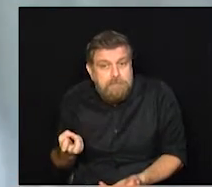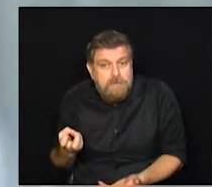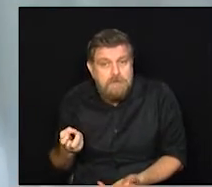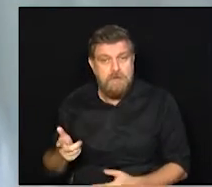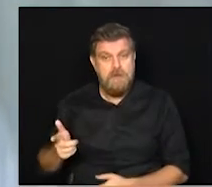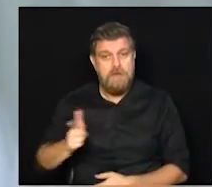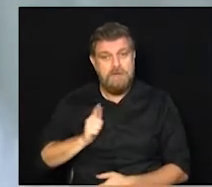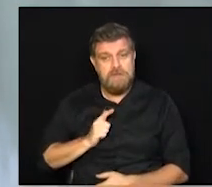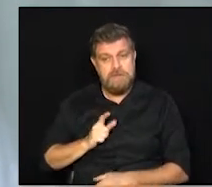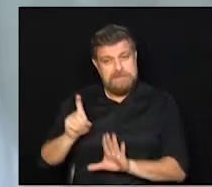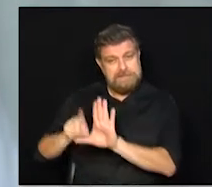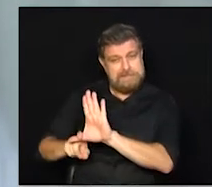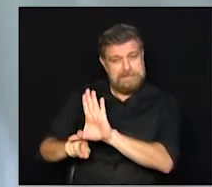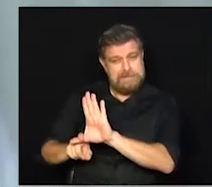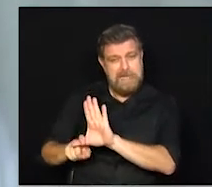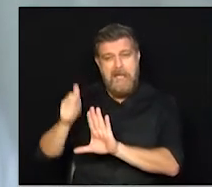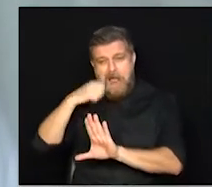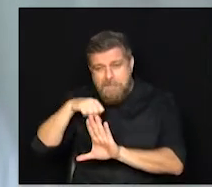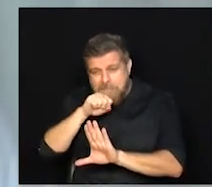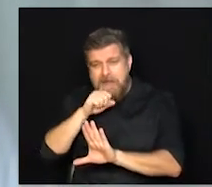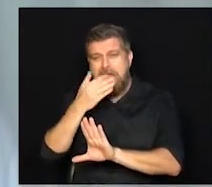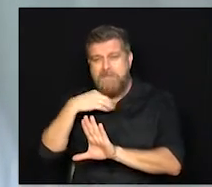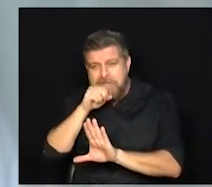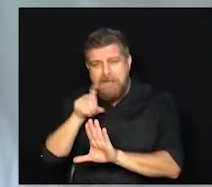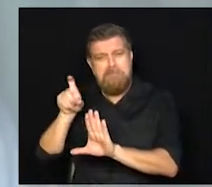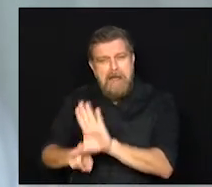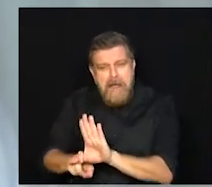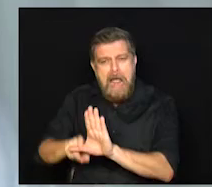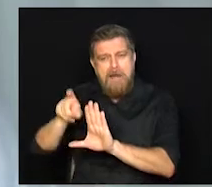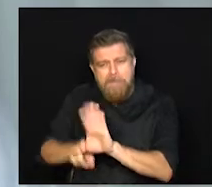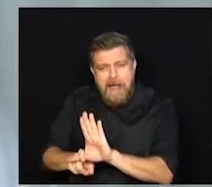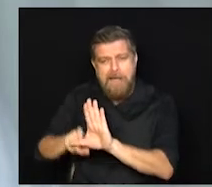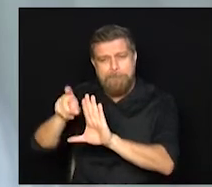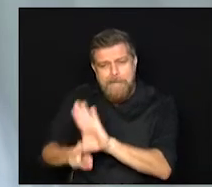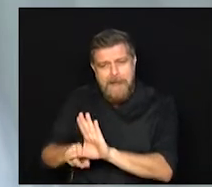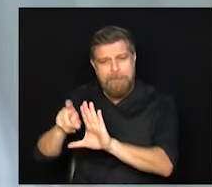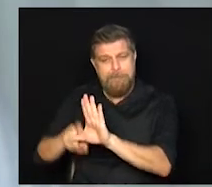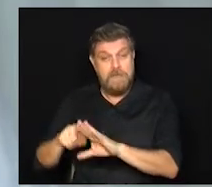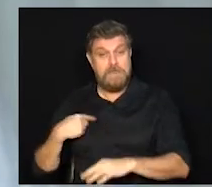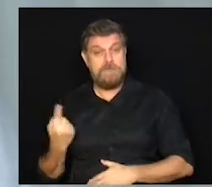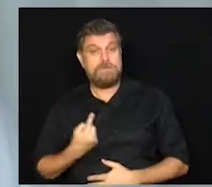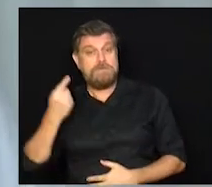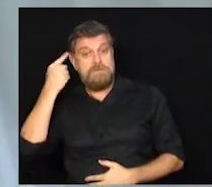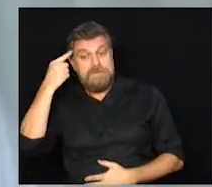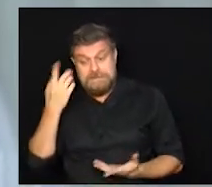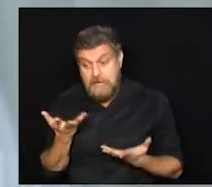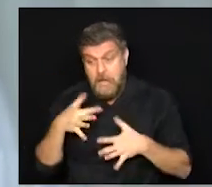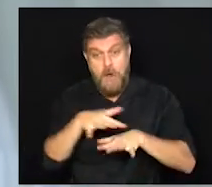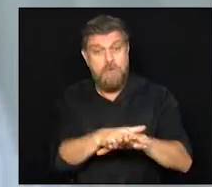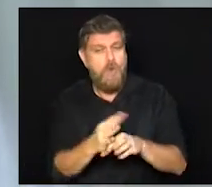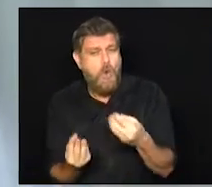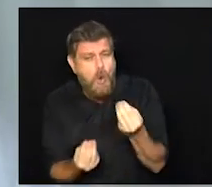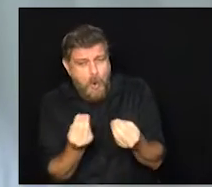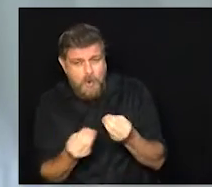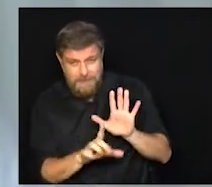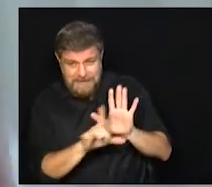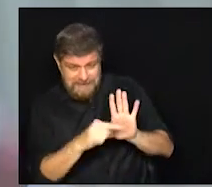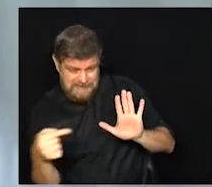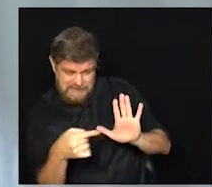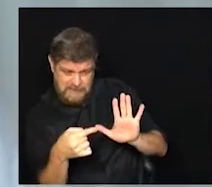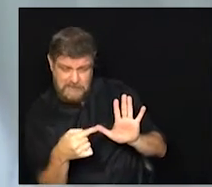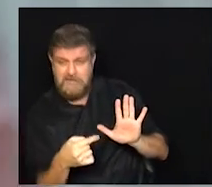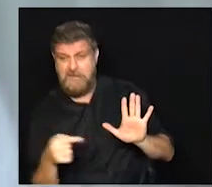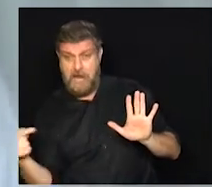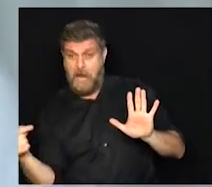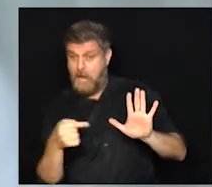Depende totalmente da mãe e do pai, para tudo. Então, a gente tem que pensar nessa inclusão não só como lei, dizer assim, ó,